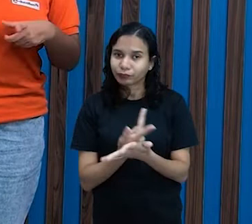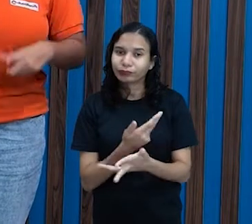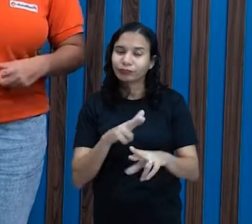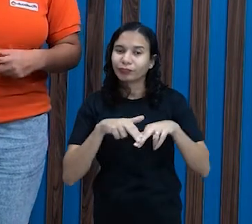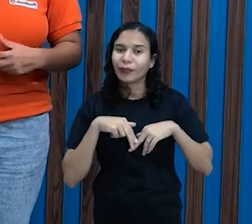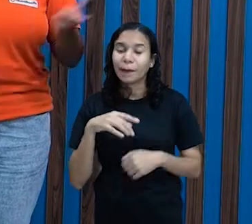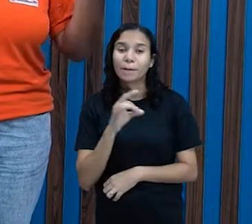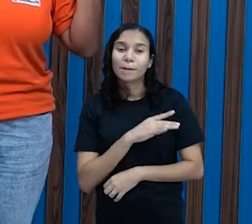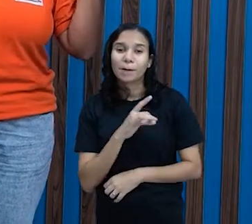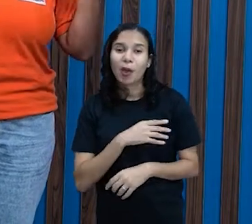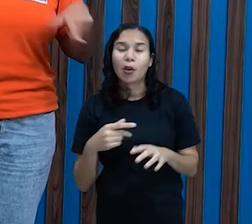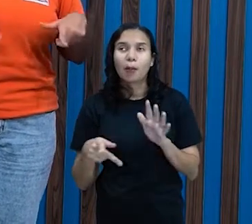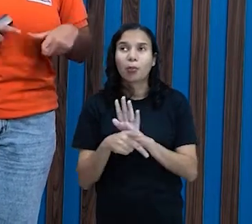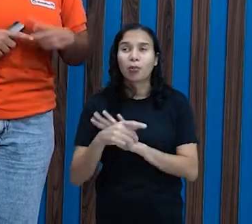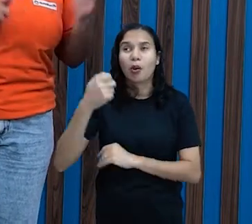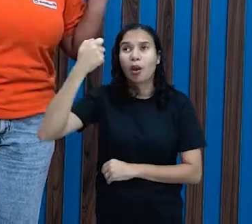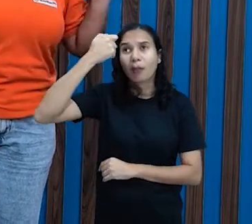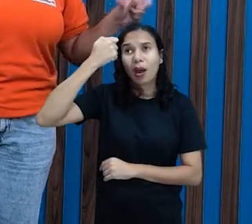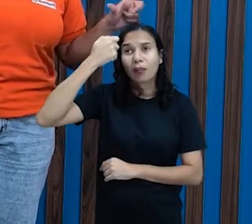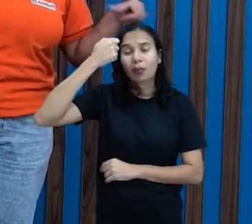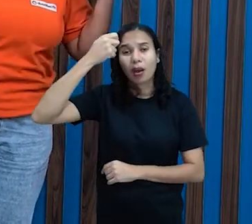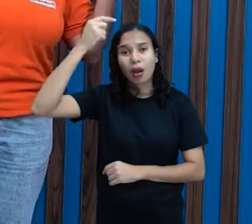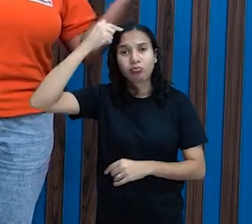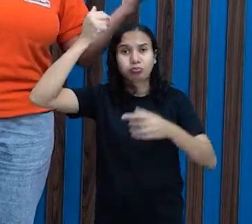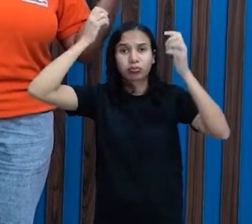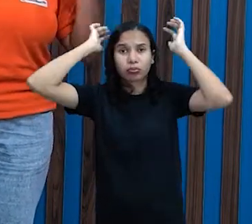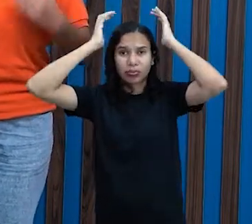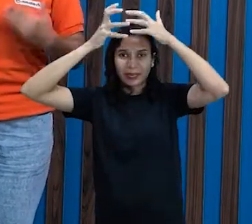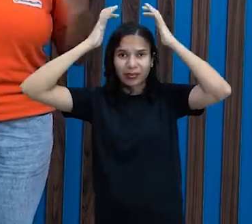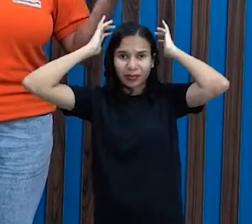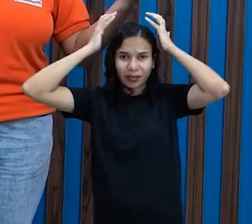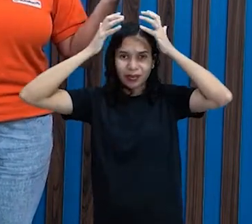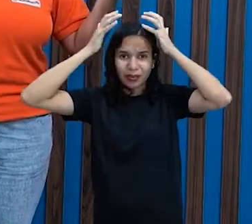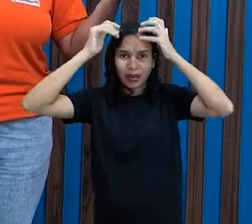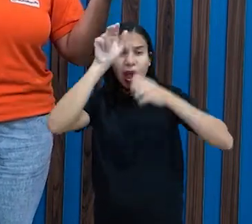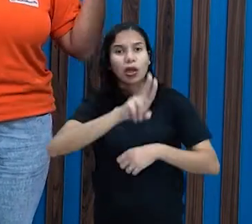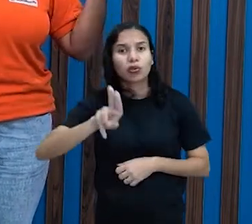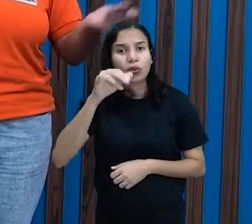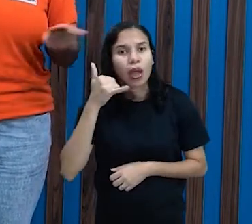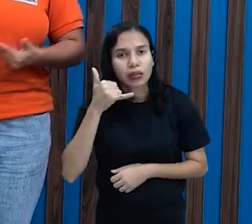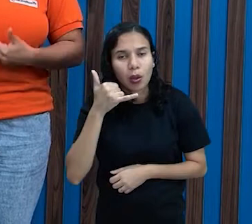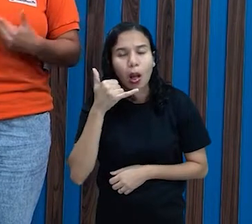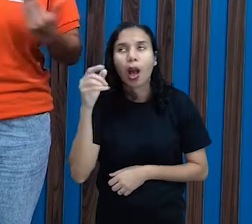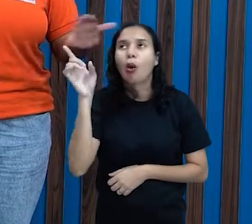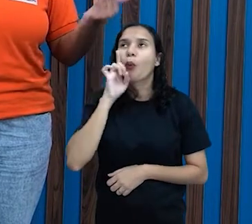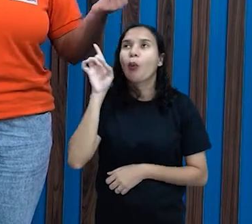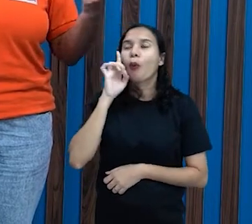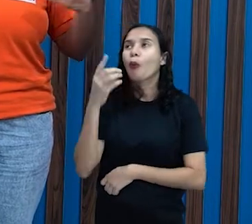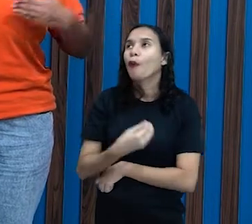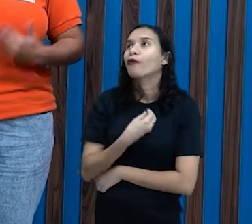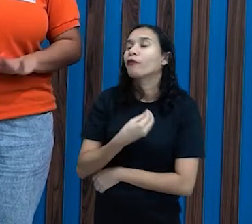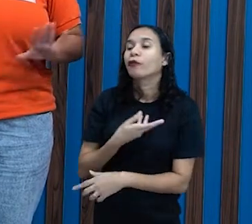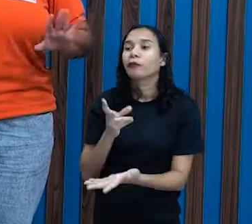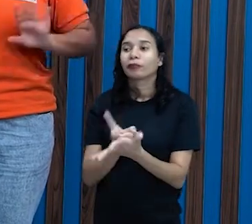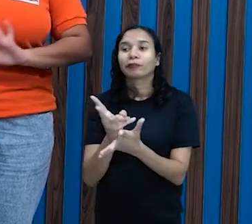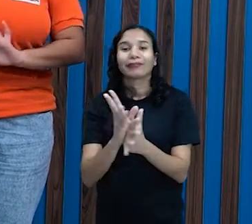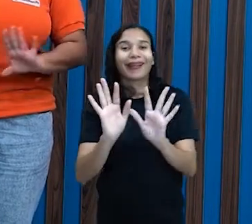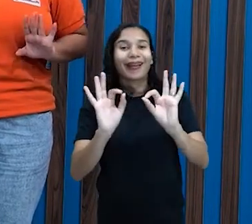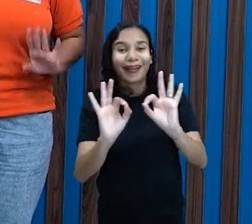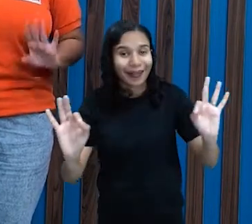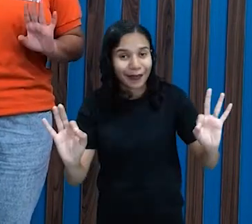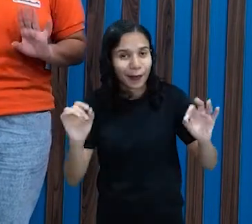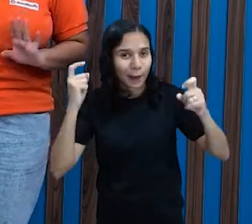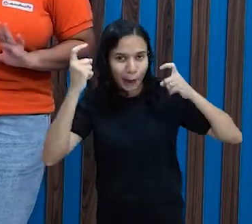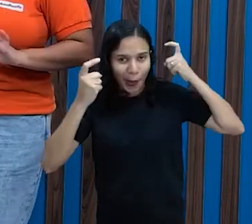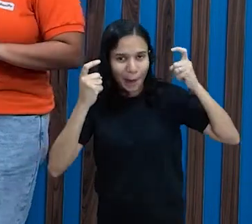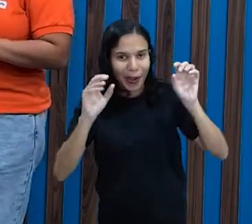porque ficou com medo dos infravermelhos danificarem a cabeça. Gente, a gente usa celular o dia todo e tá todo mundo vivo. É isso, não se